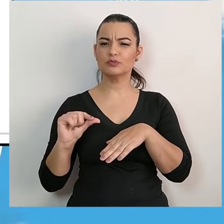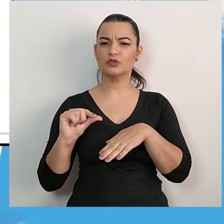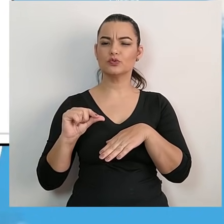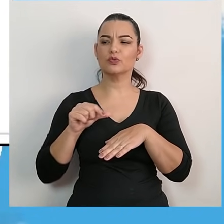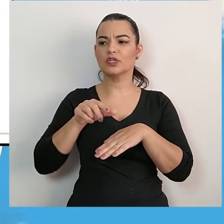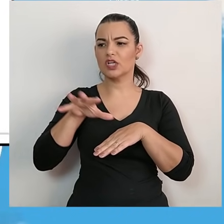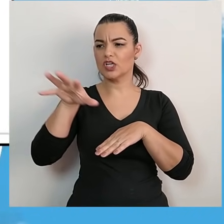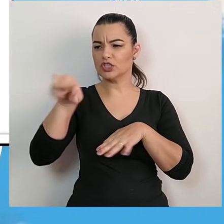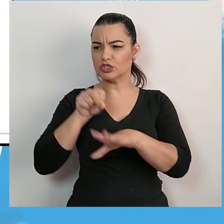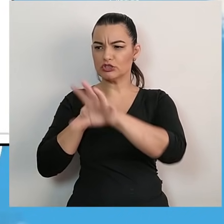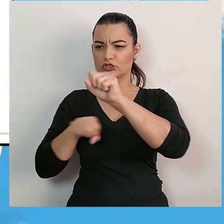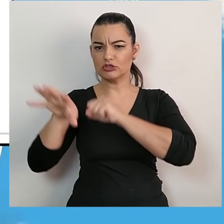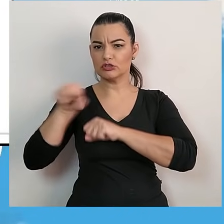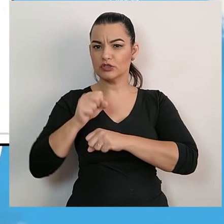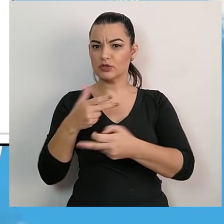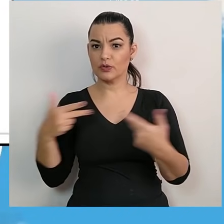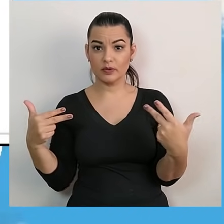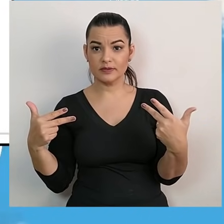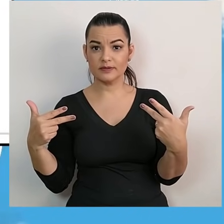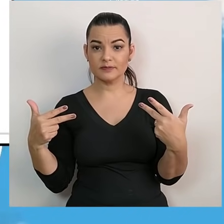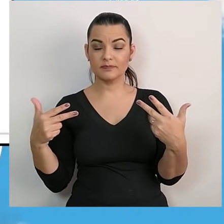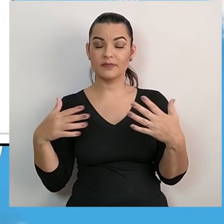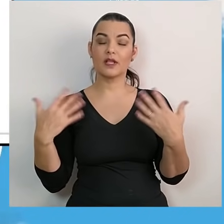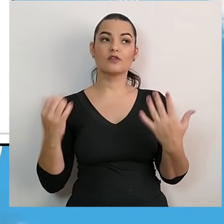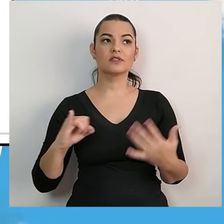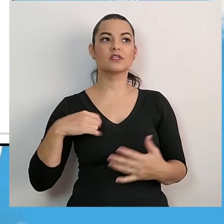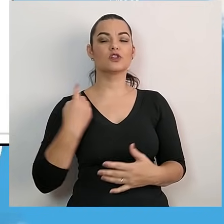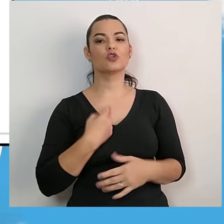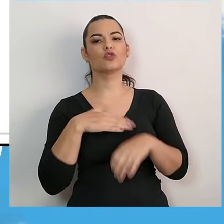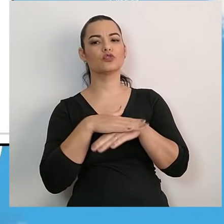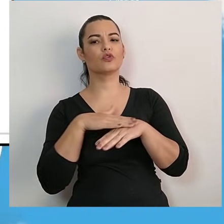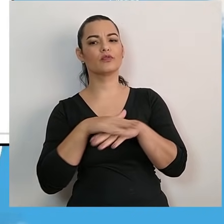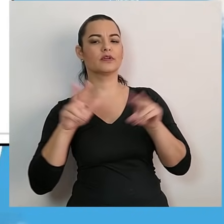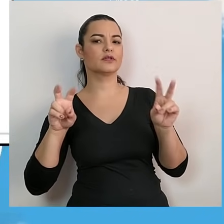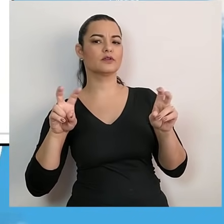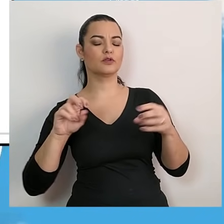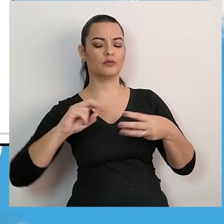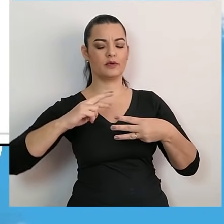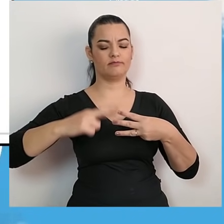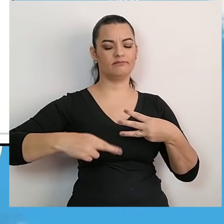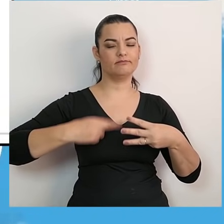Então, quando nós falamos em reutilização,